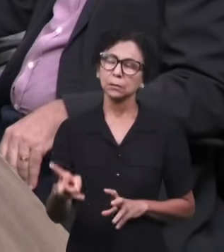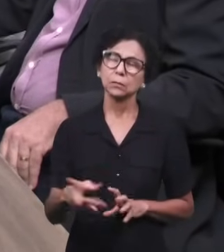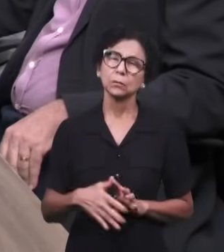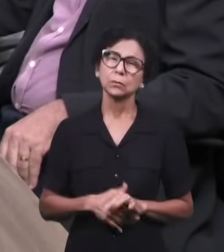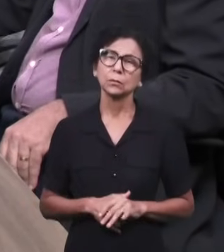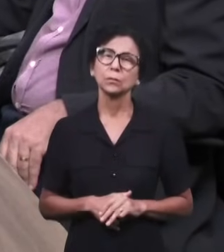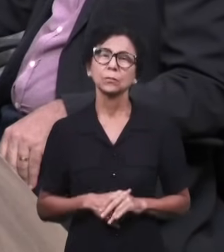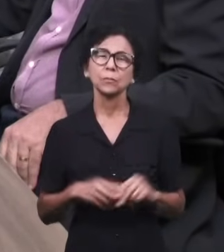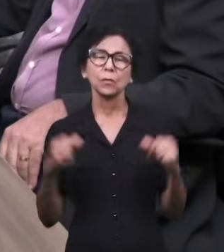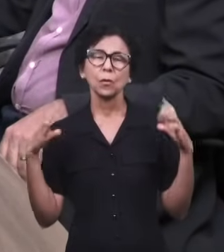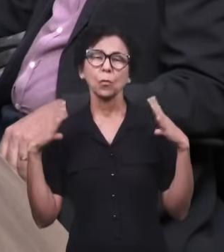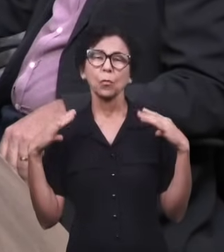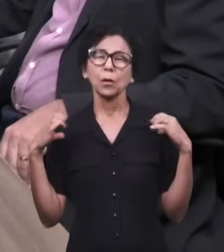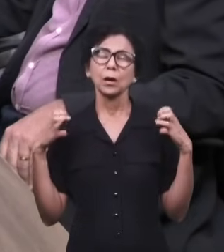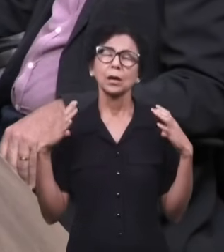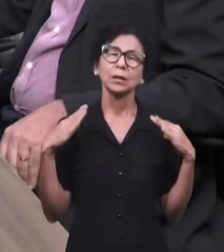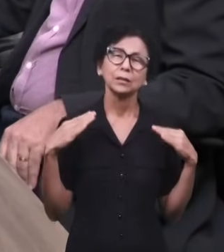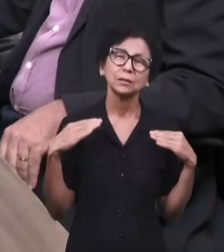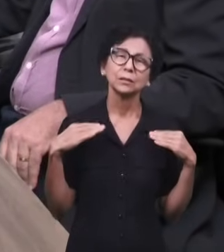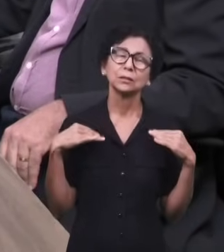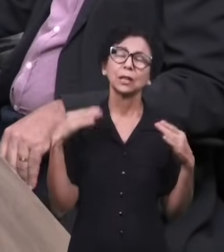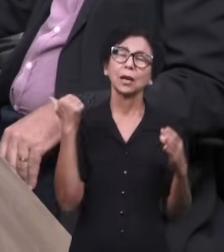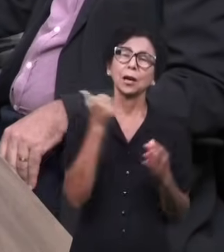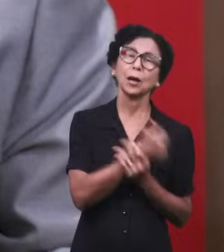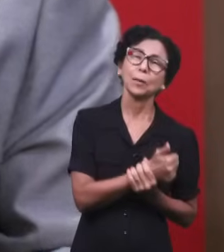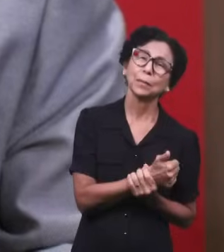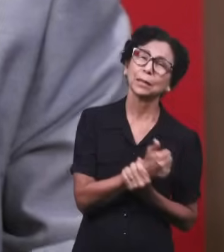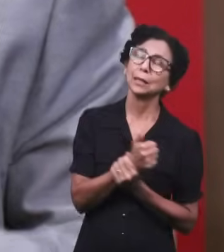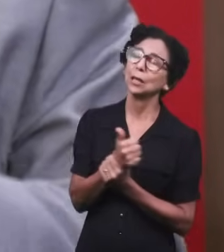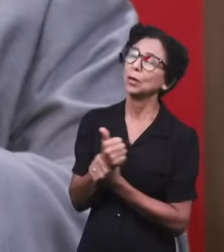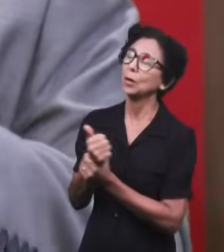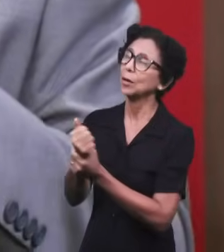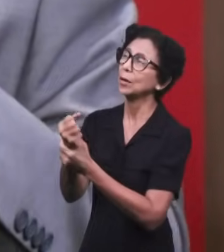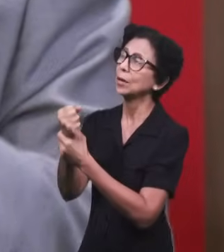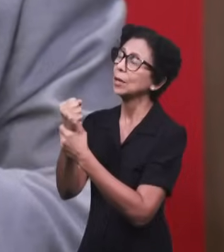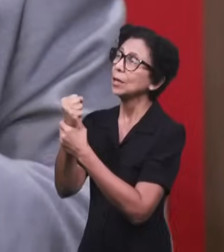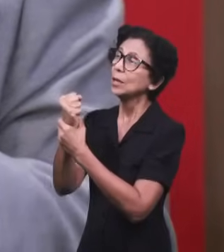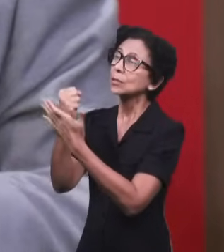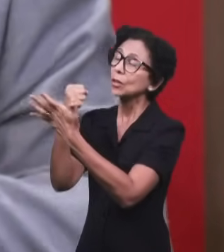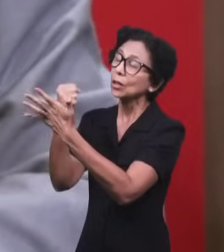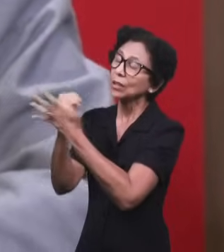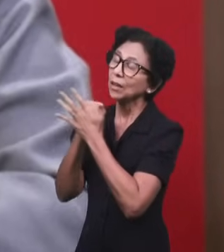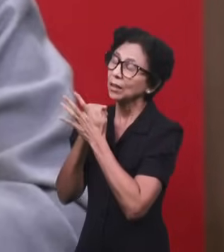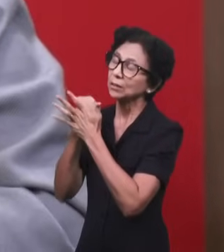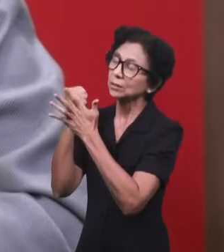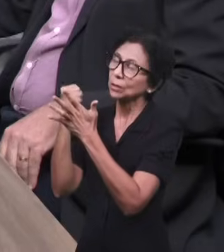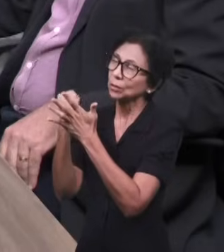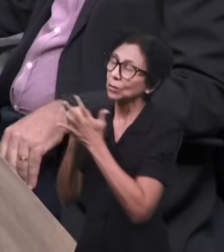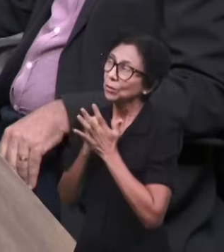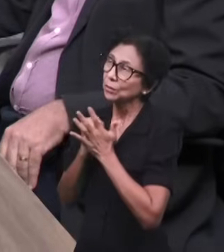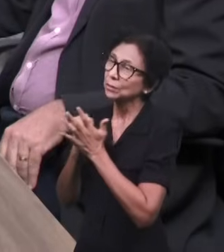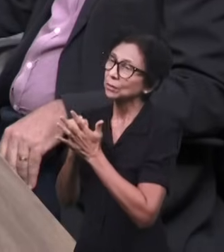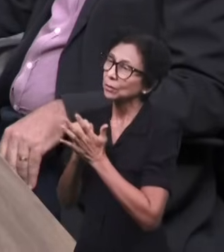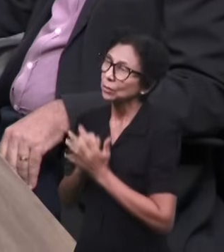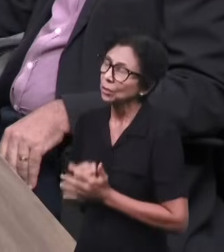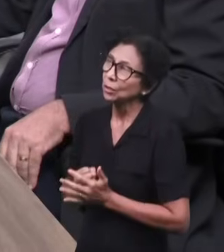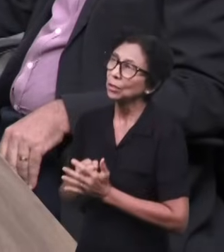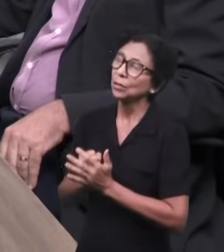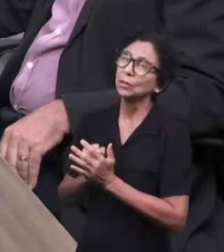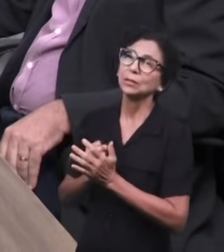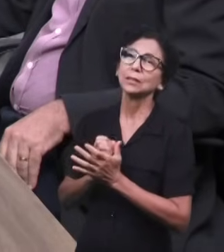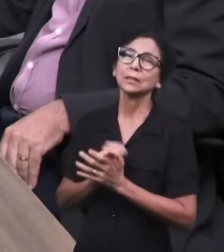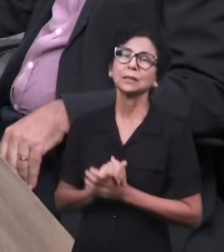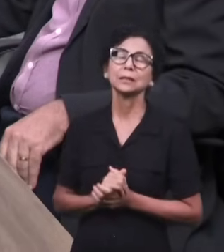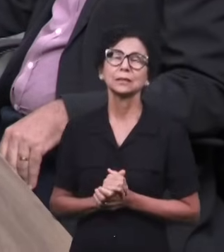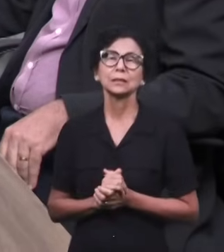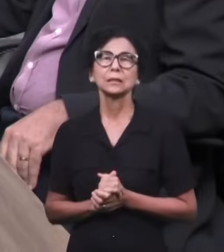mas eu já orei tanto. Continue, porque Abraão, ele chegou a dizer, Senhor... Existe um aspecto aqui, já que você falou isso,